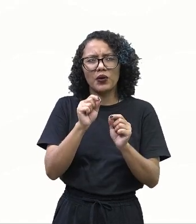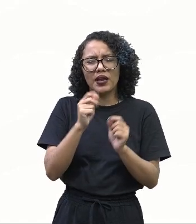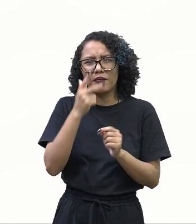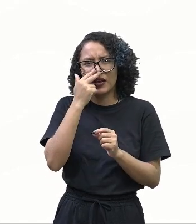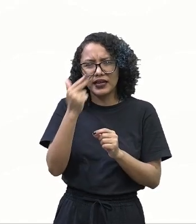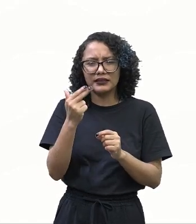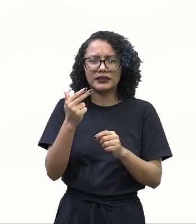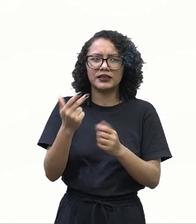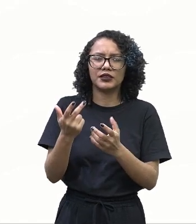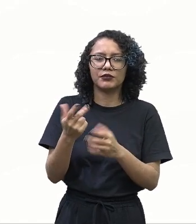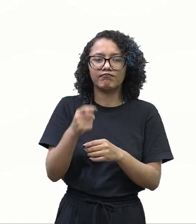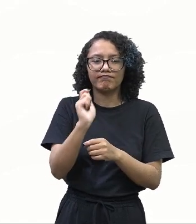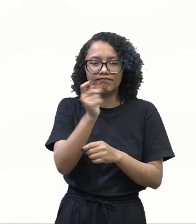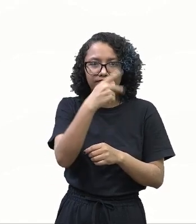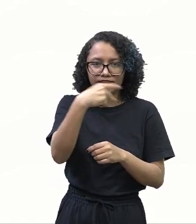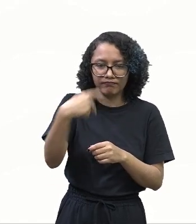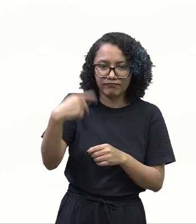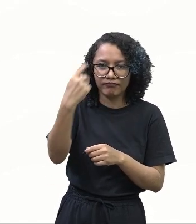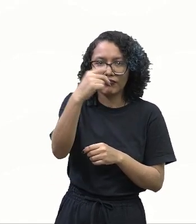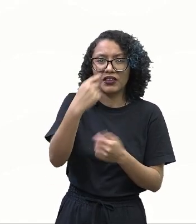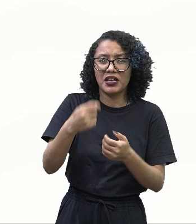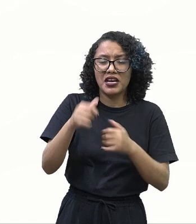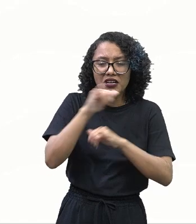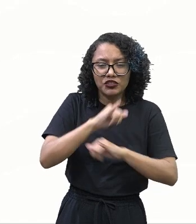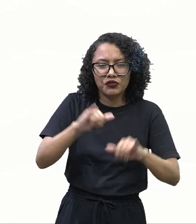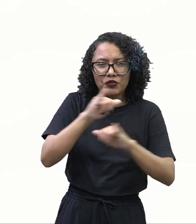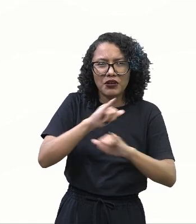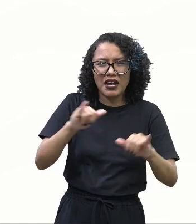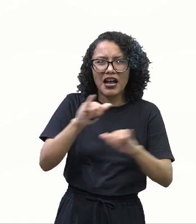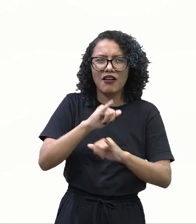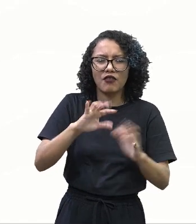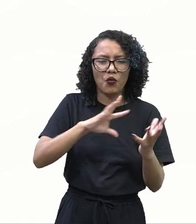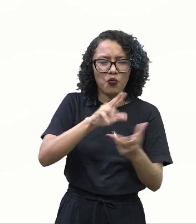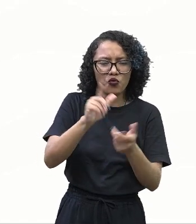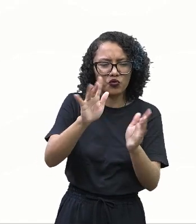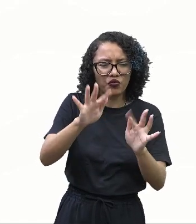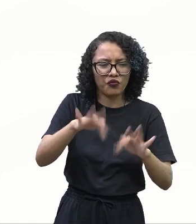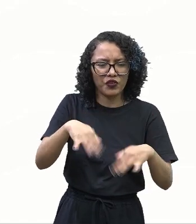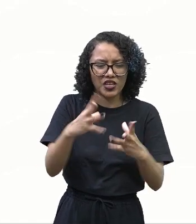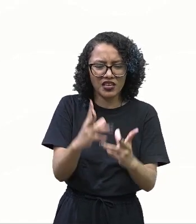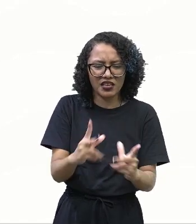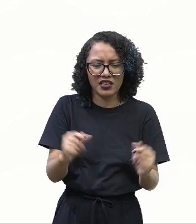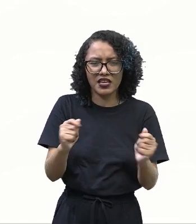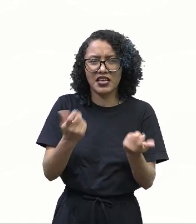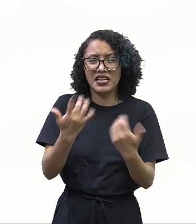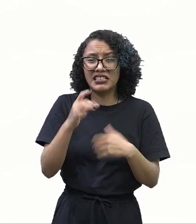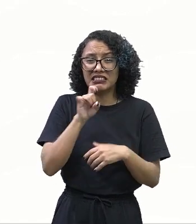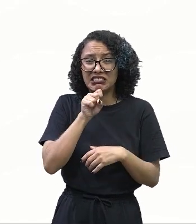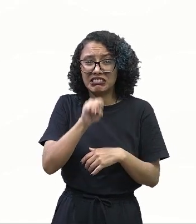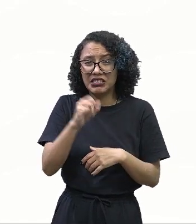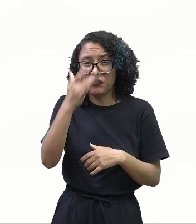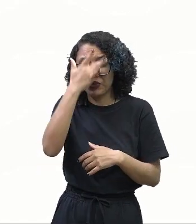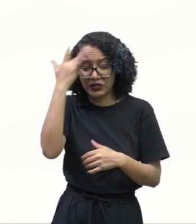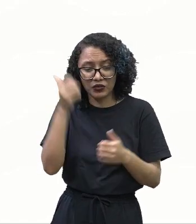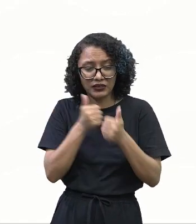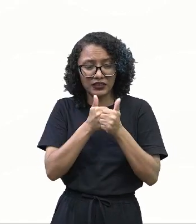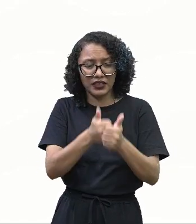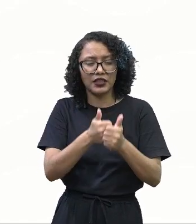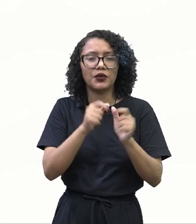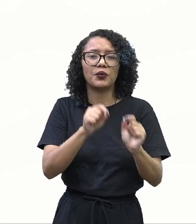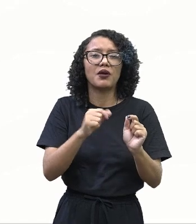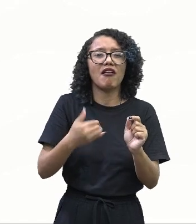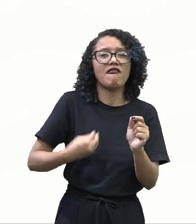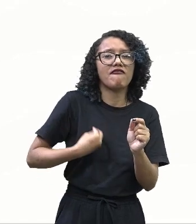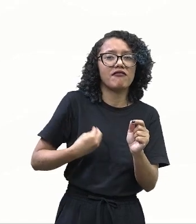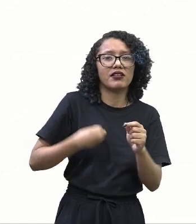Então, ele dizia que o fim do mundo estava próximo, que as pessoas que o seguissem teriam uma vida melhor. Então, diante